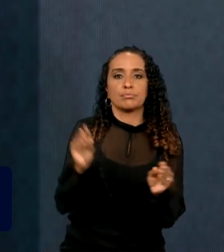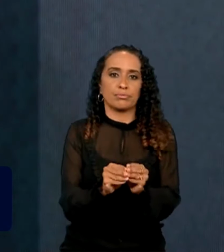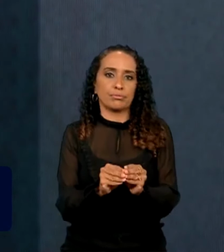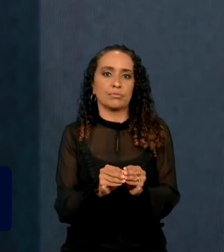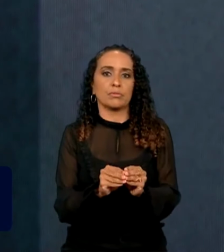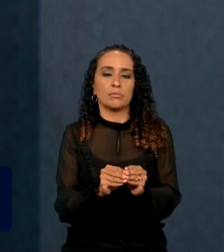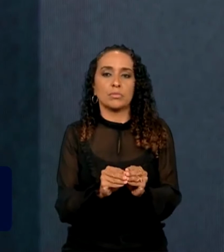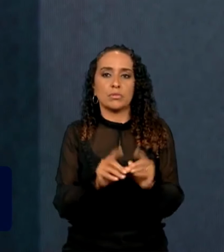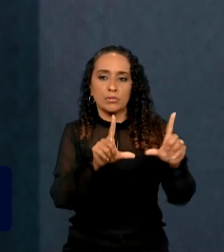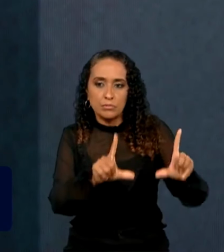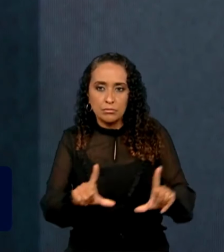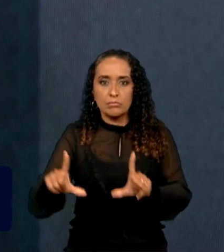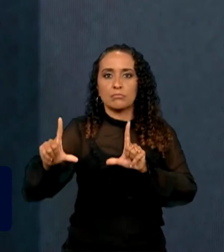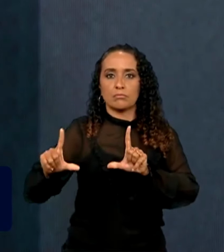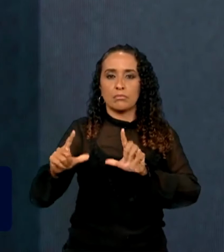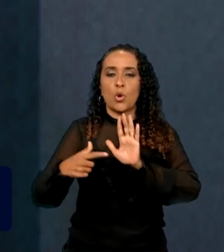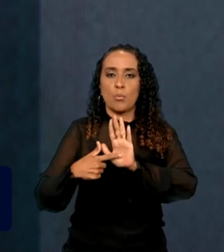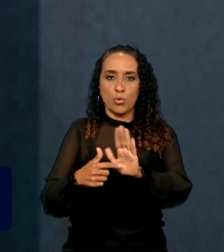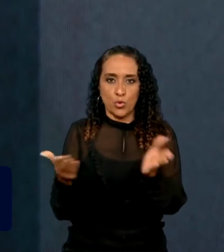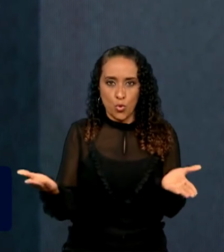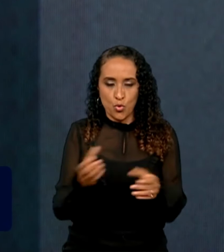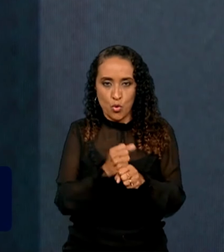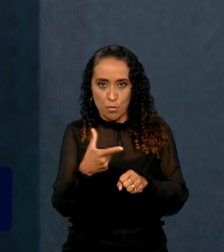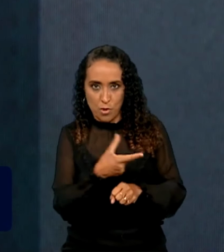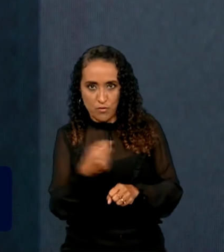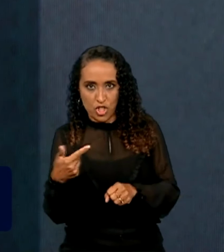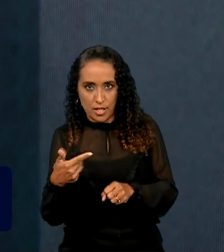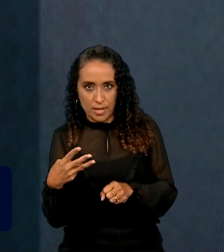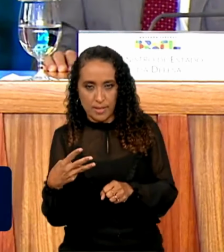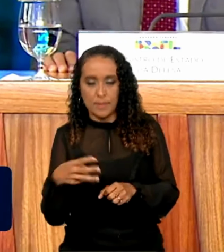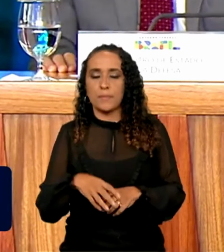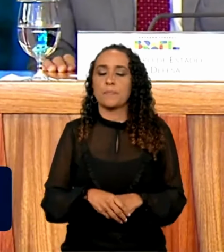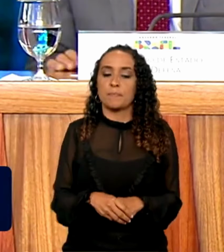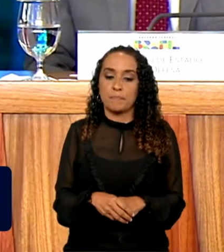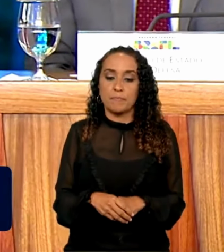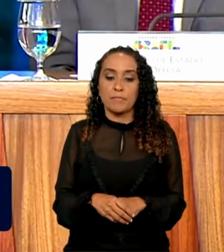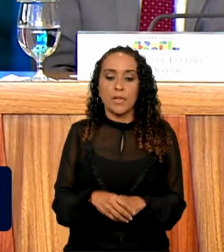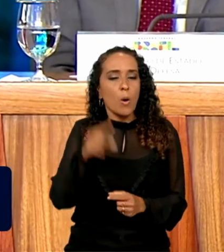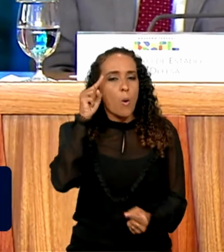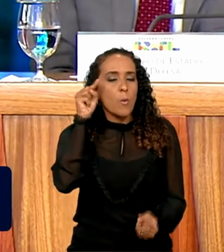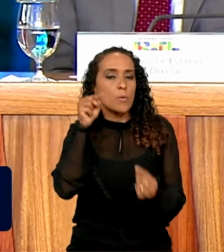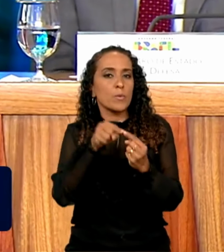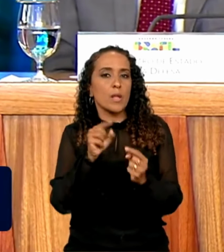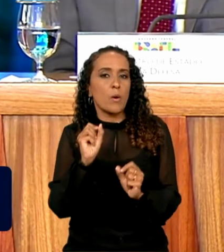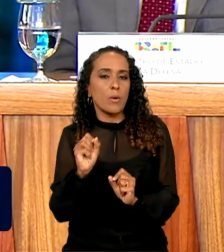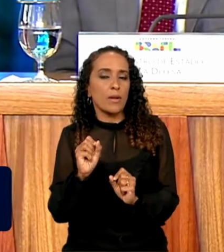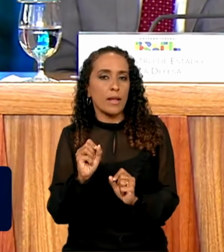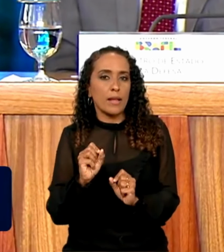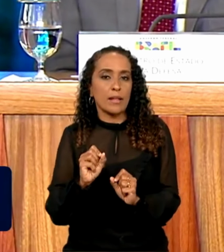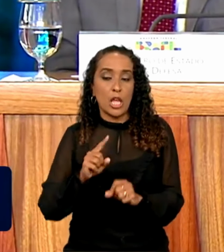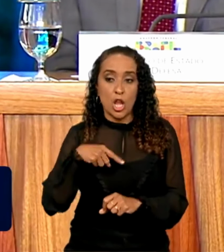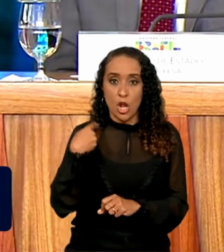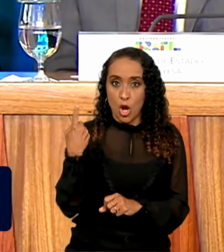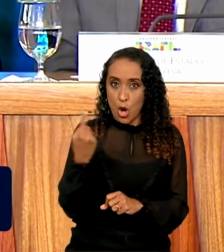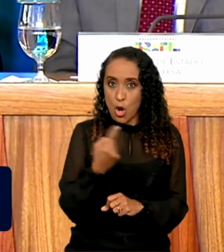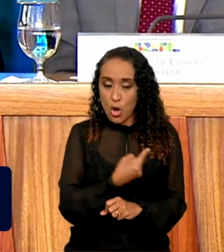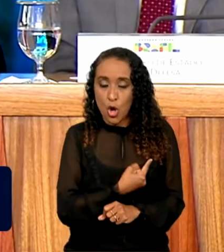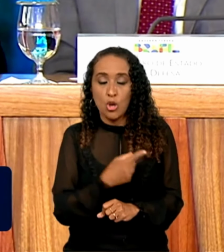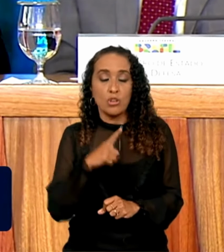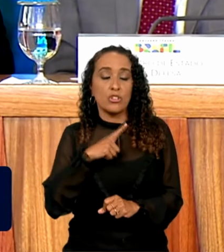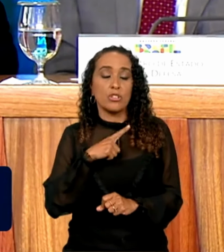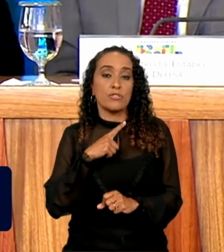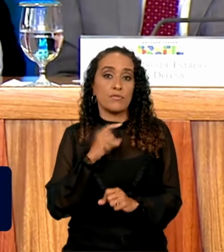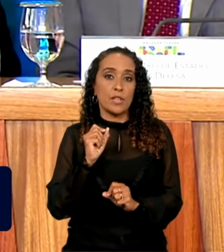desse panorama que nós apresentamos em 2023. O ideal seria que a gente